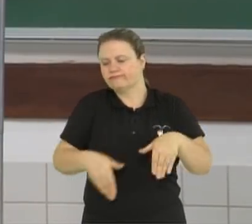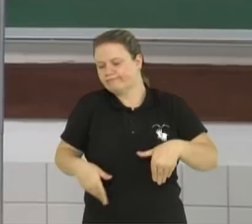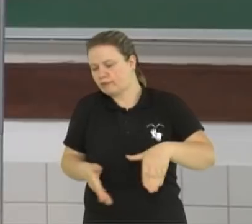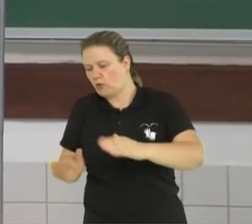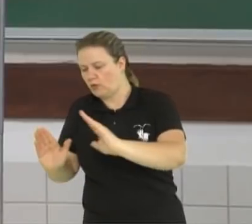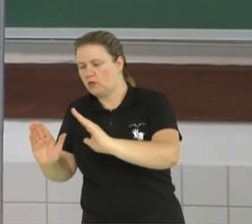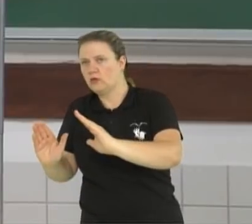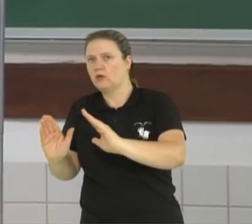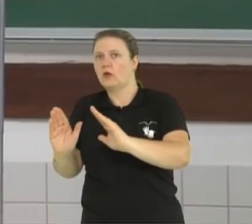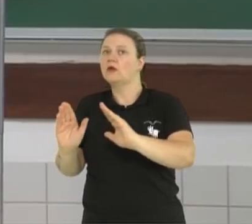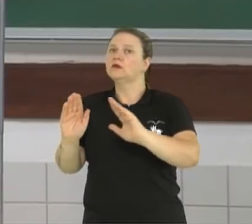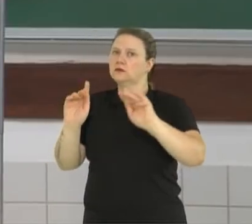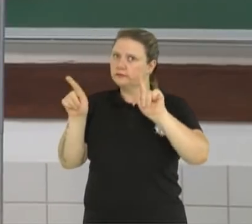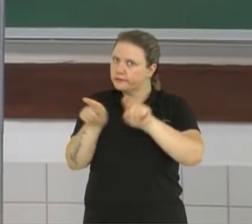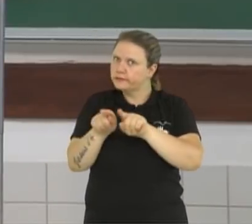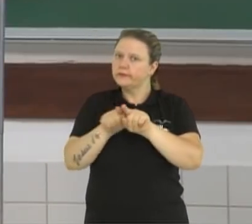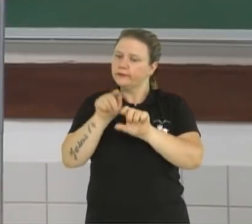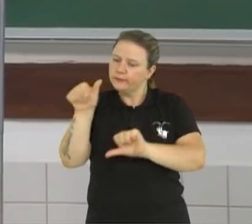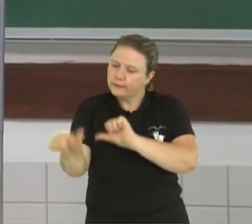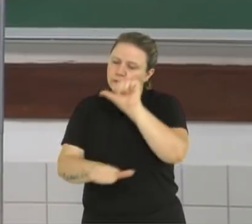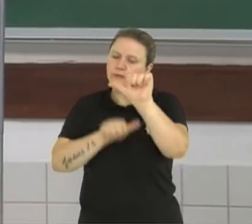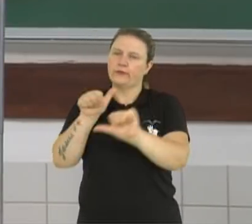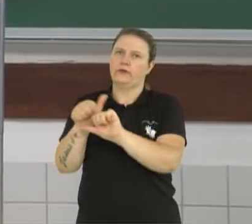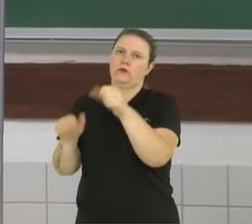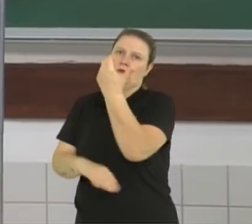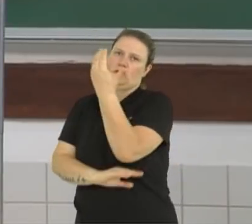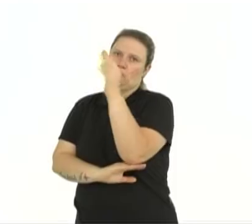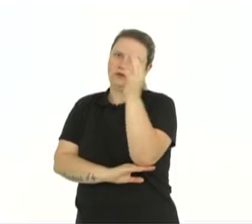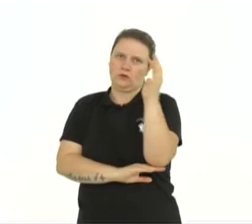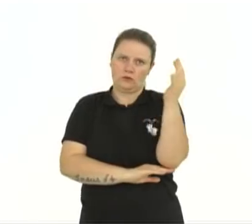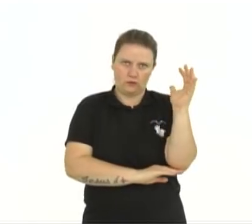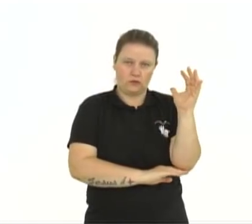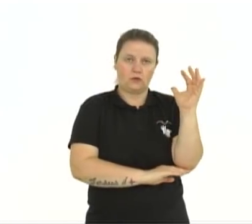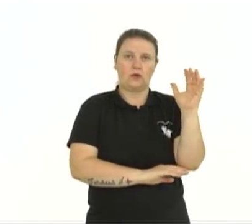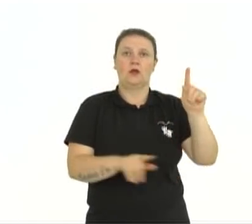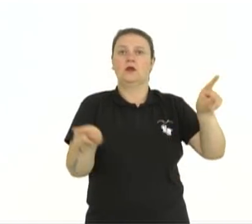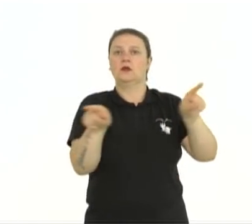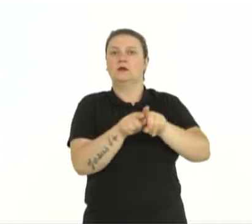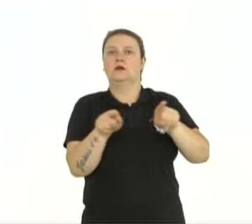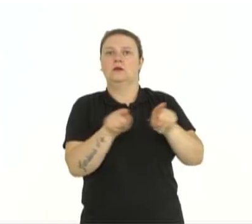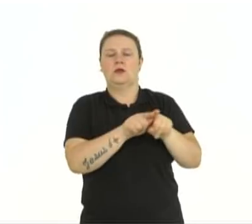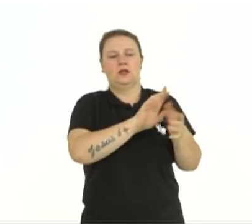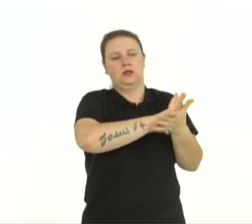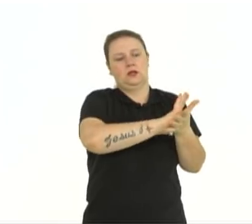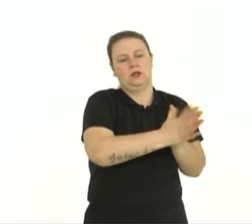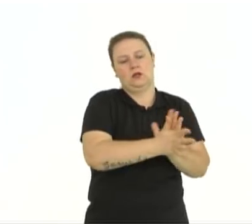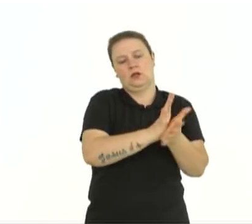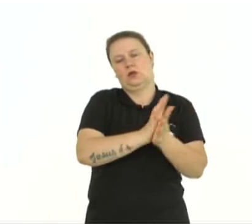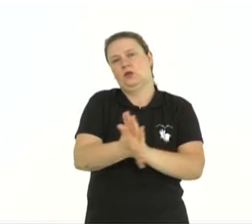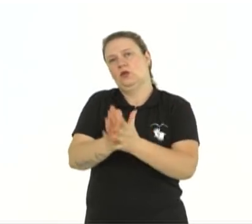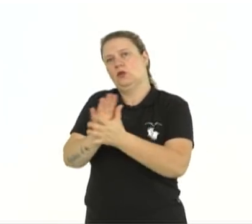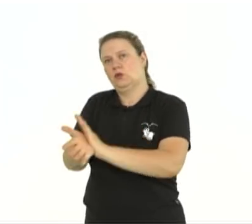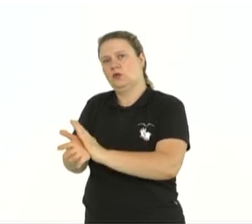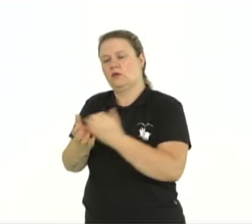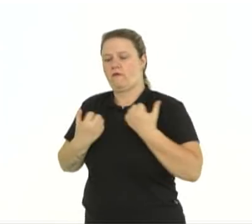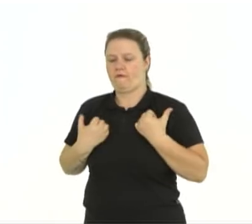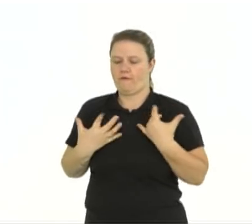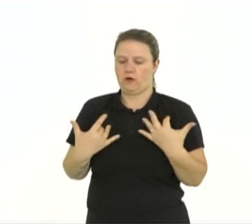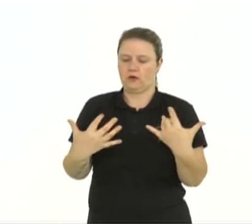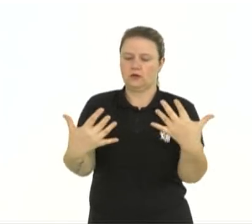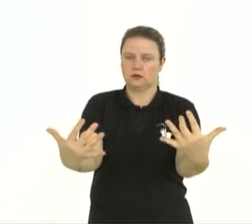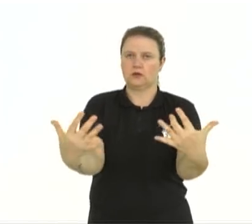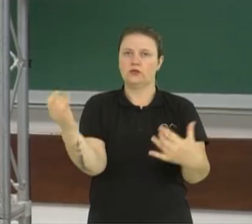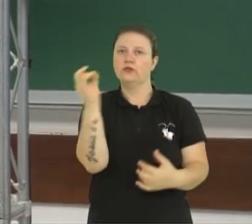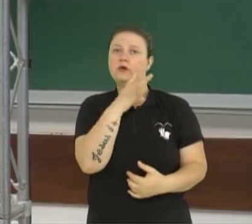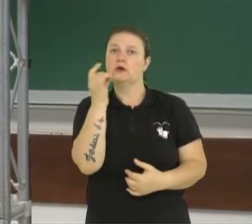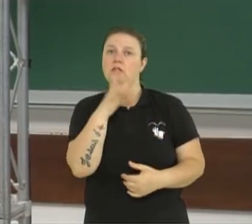ter um impacto ambiental. A alteração e destruição da vegetação e do habitat de animais. Então, as pessoas às vezes